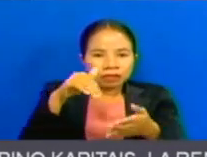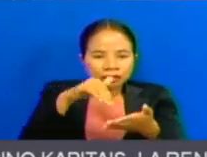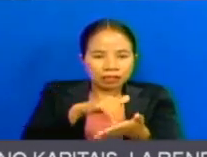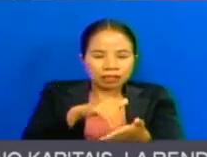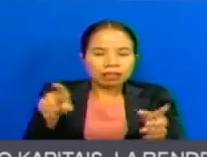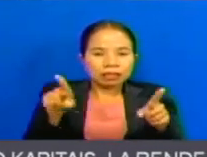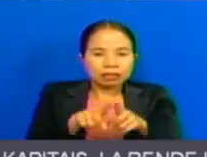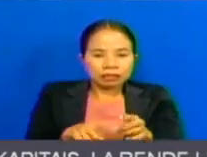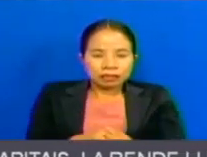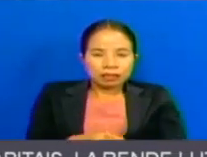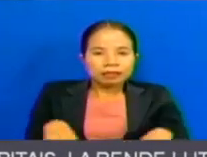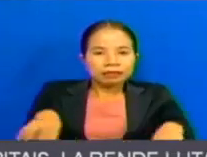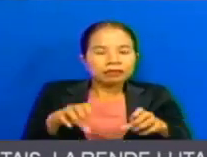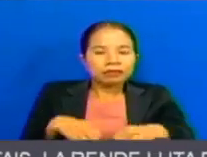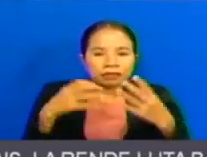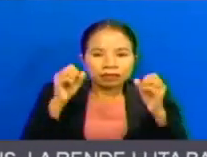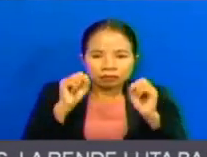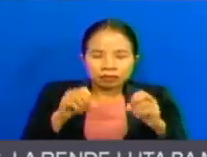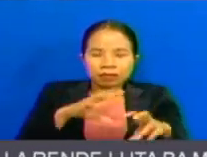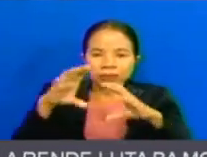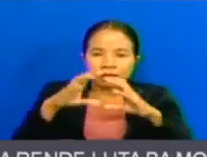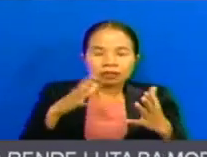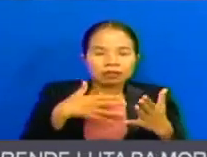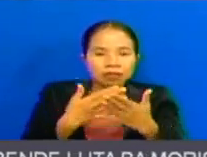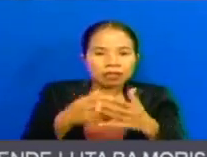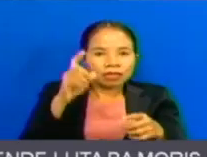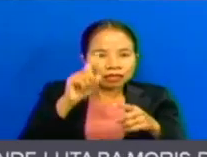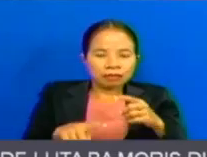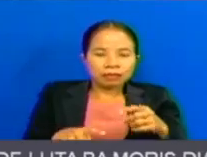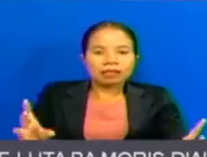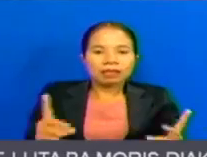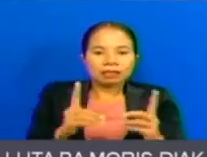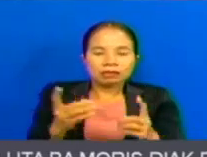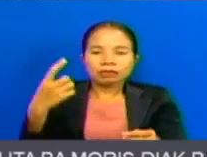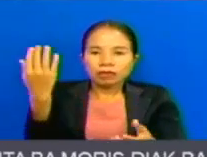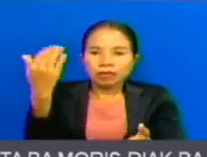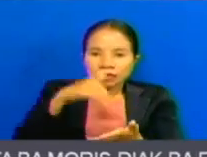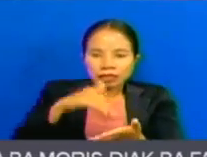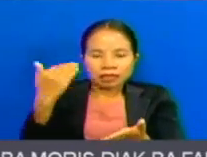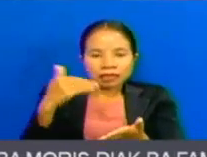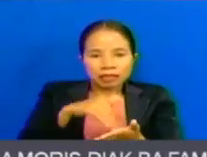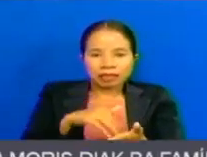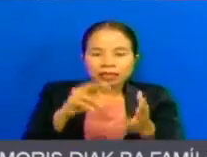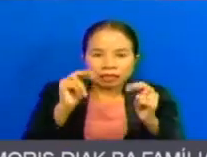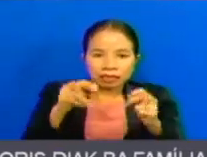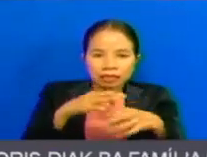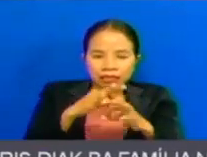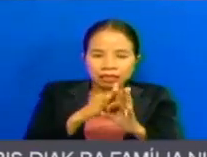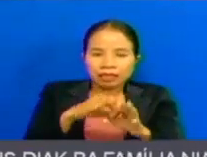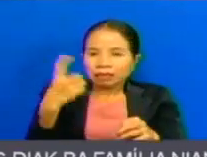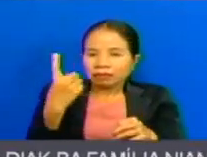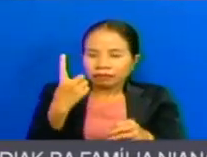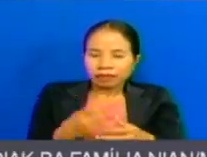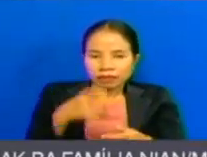se pode usar para ver a comunicação do dia, a bela acontece com o bebê. Tem que adiar a dia. Então, para ver a contação, a